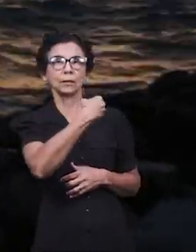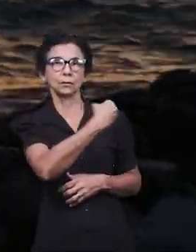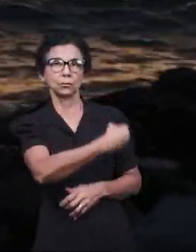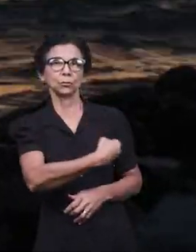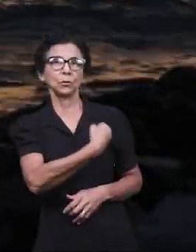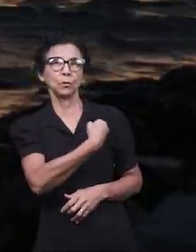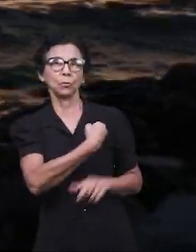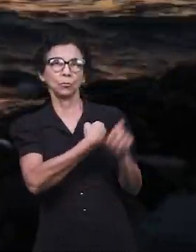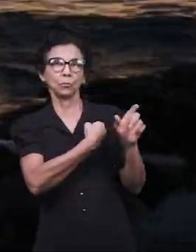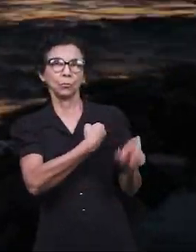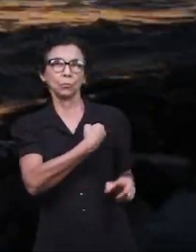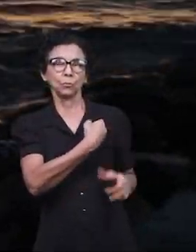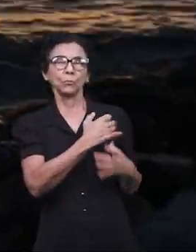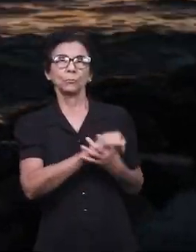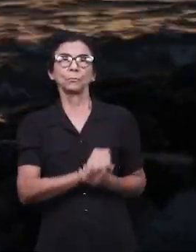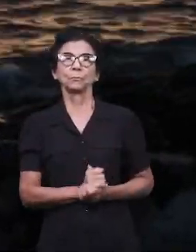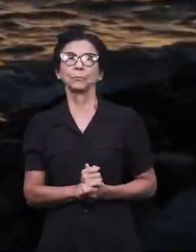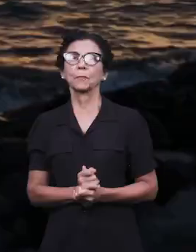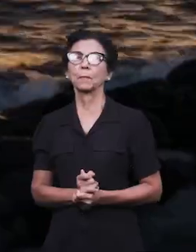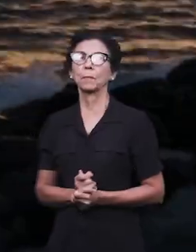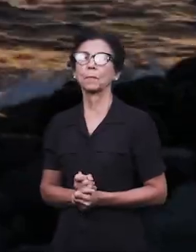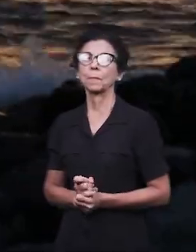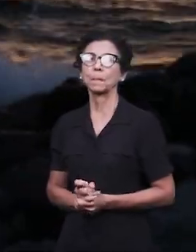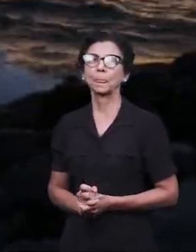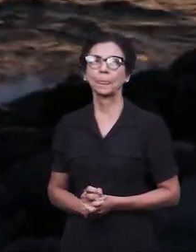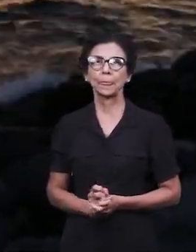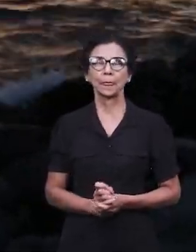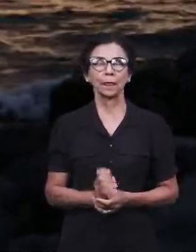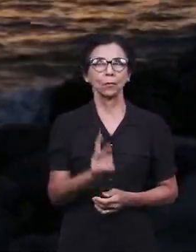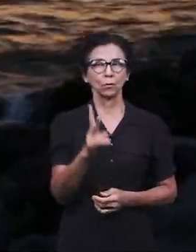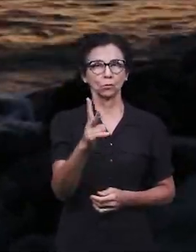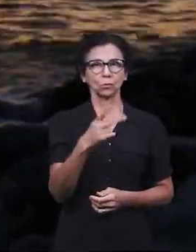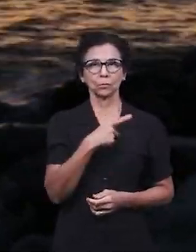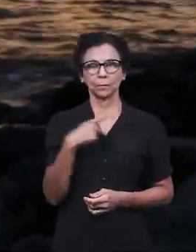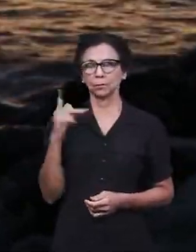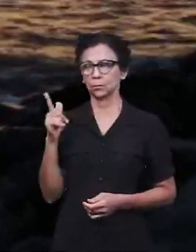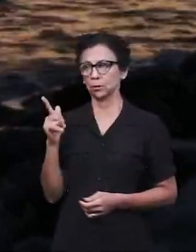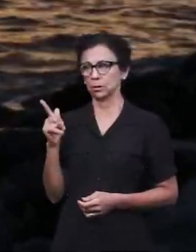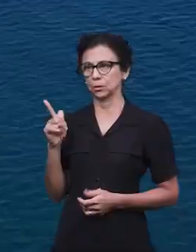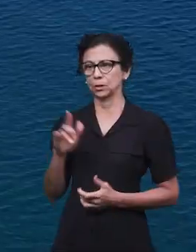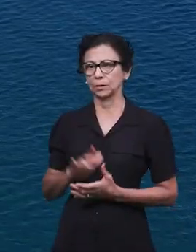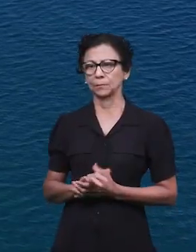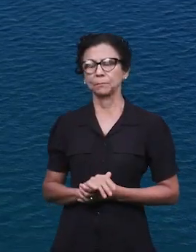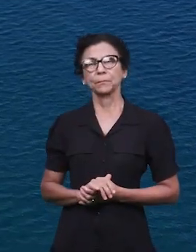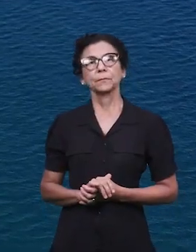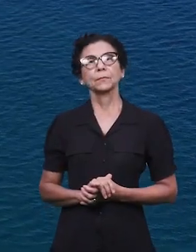Gedeuti, depois eu tenho uma pergunta para o Edson também, porque nesse mesmo texto,